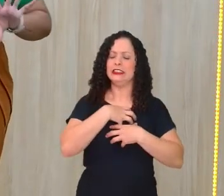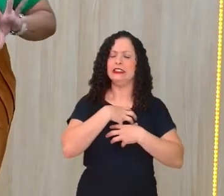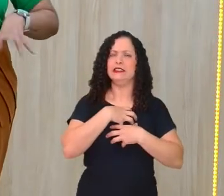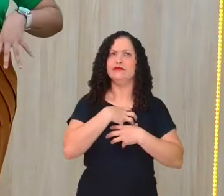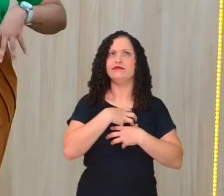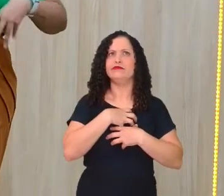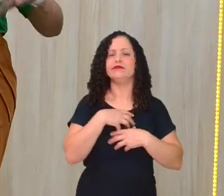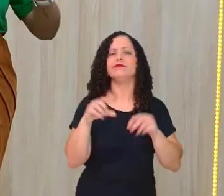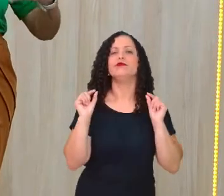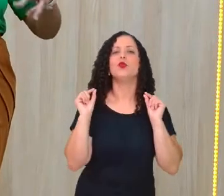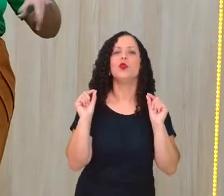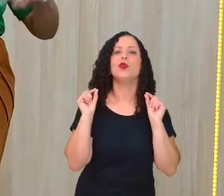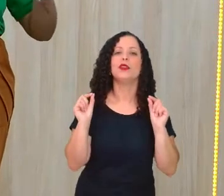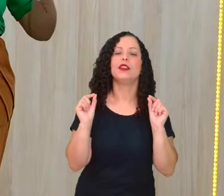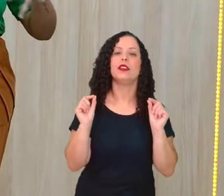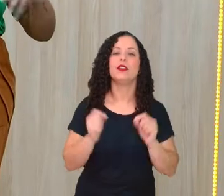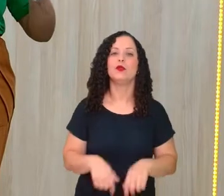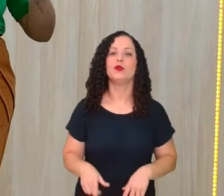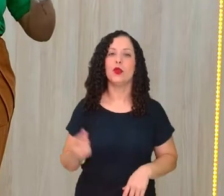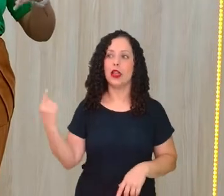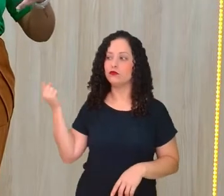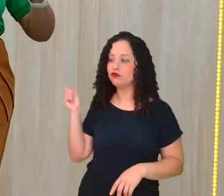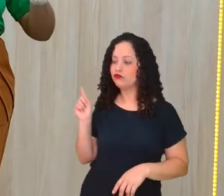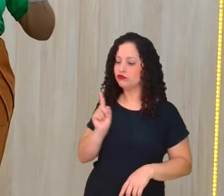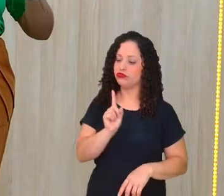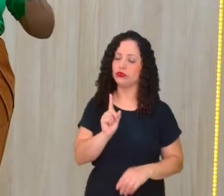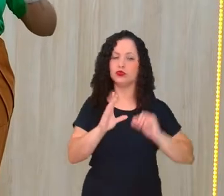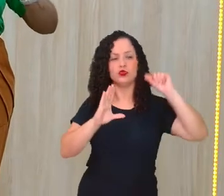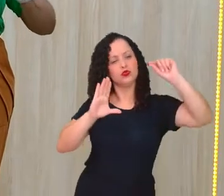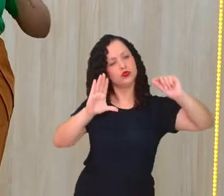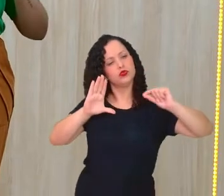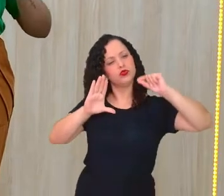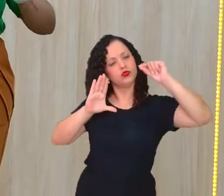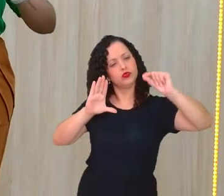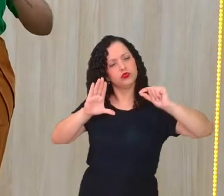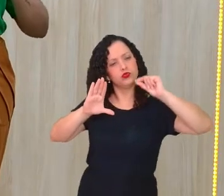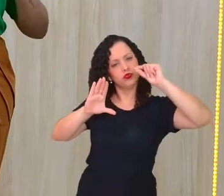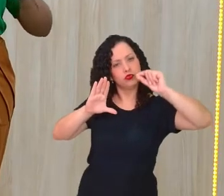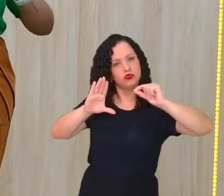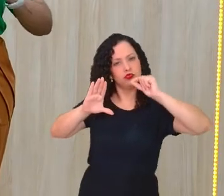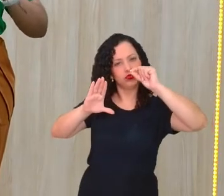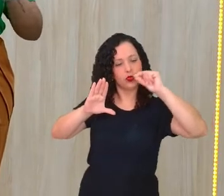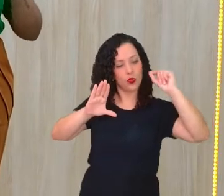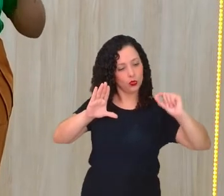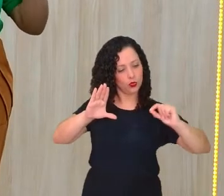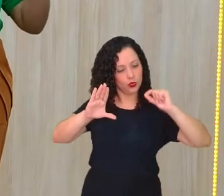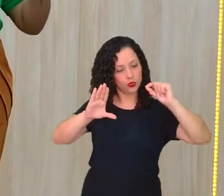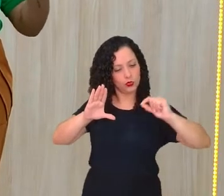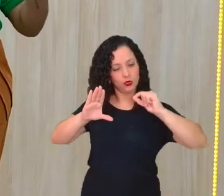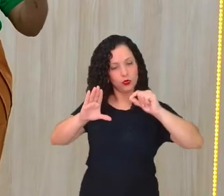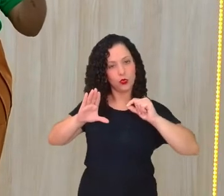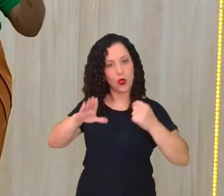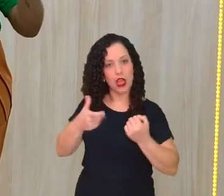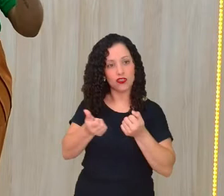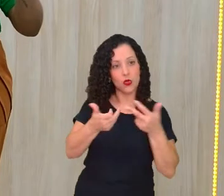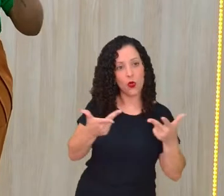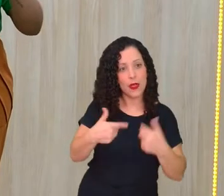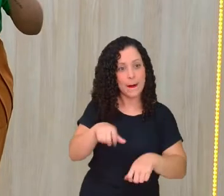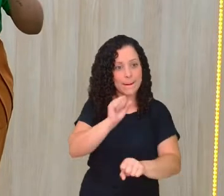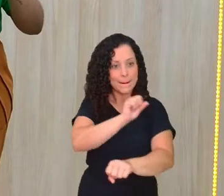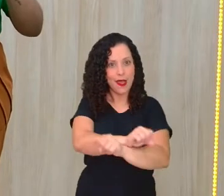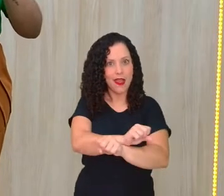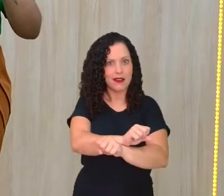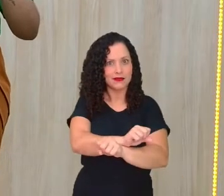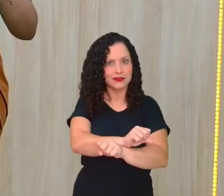Porque, ó, a partir do momento em que a irmã mais velha vai bordando, ela vai dizendo, a partir do momento em que eu bordava, as coisas ficavam estáticas.